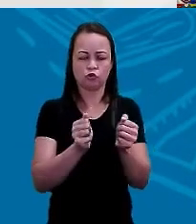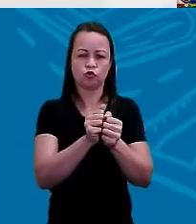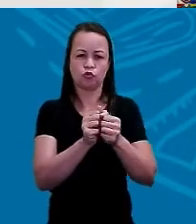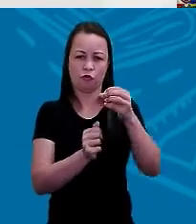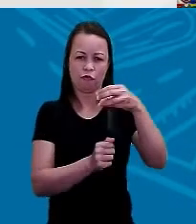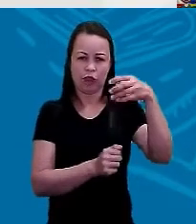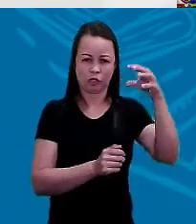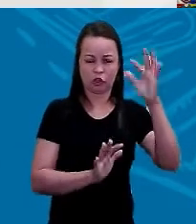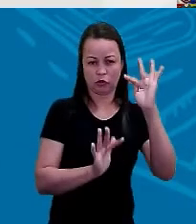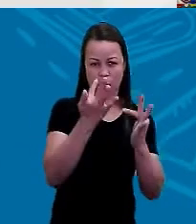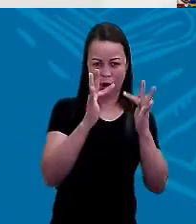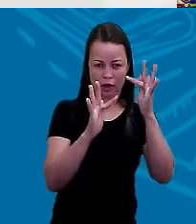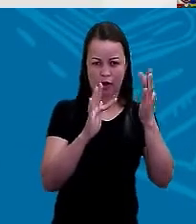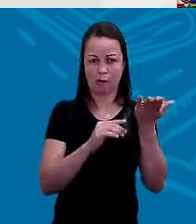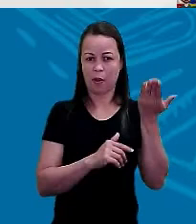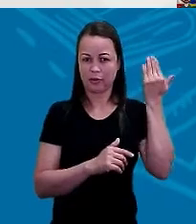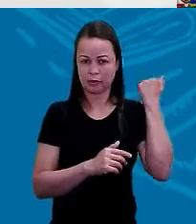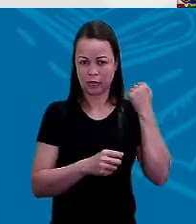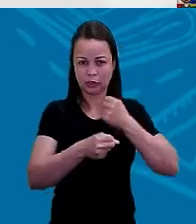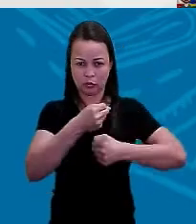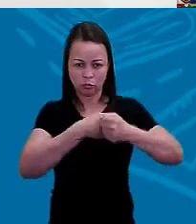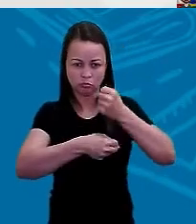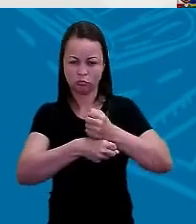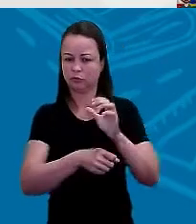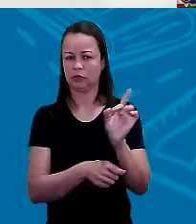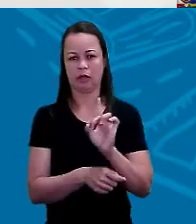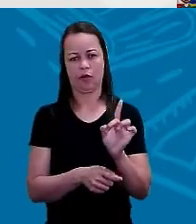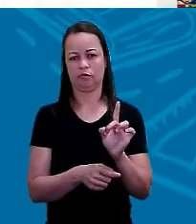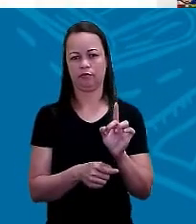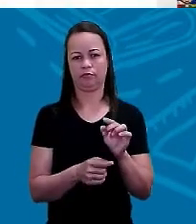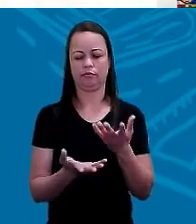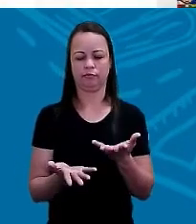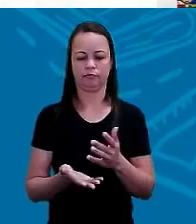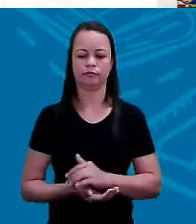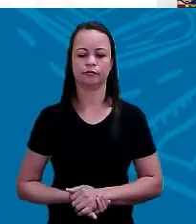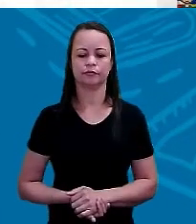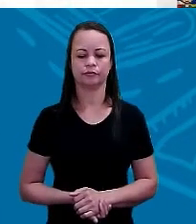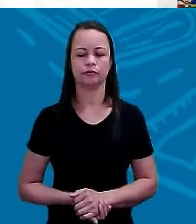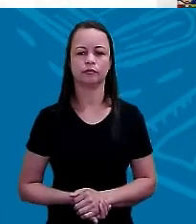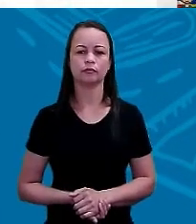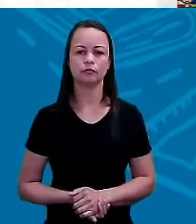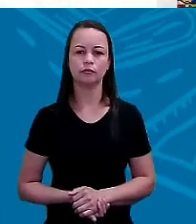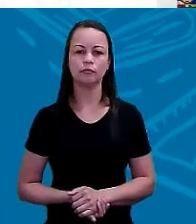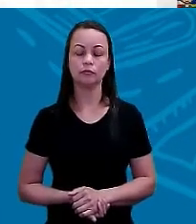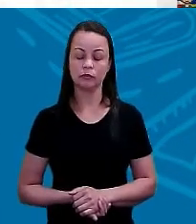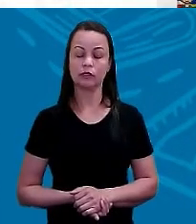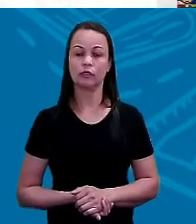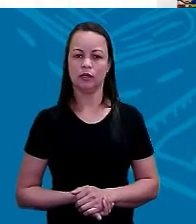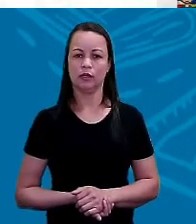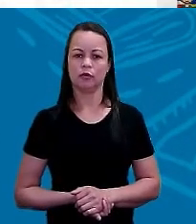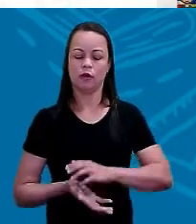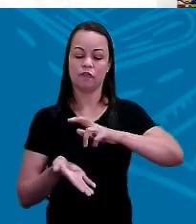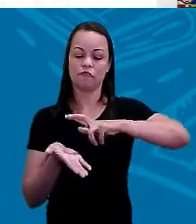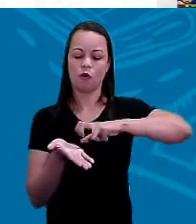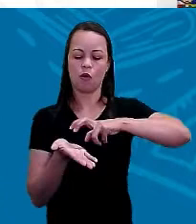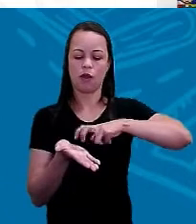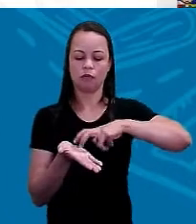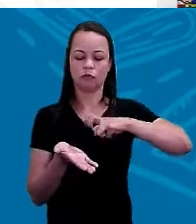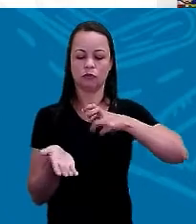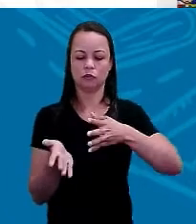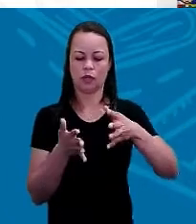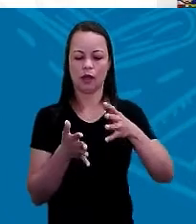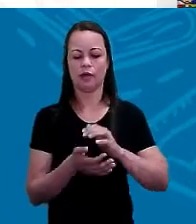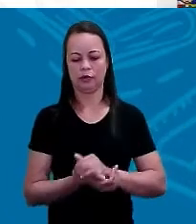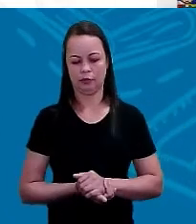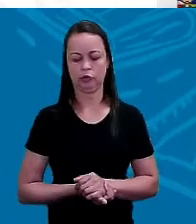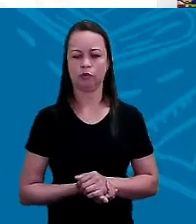no carnaval passado, no último carnaval, alright? So, Gente, vocabulário is very important. Eu